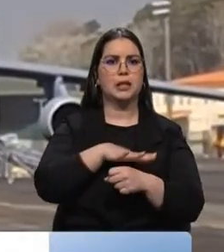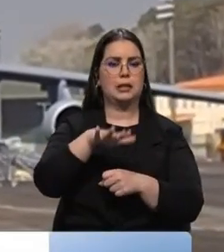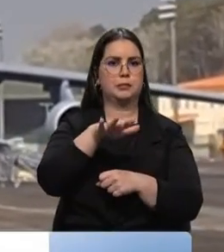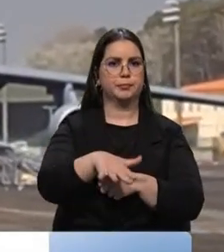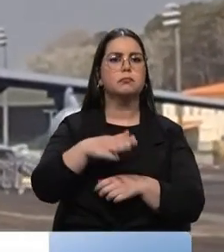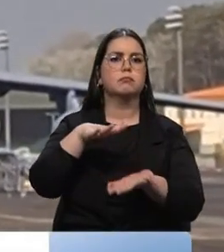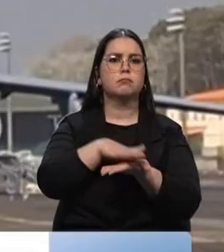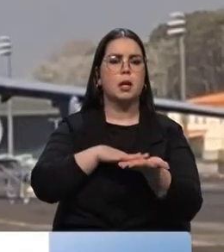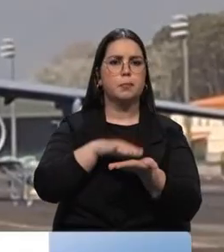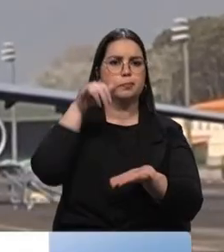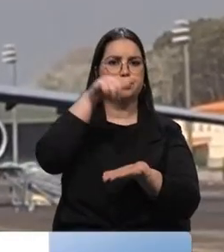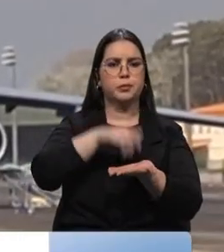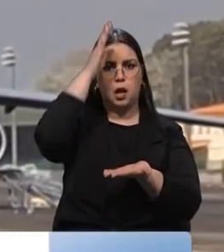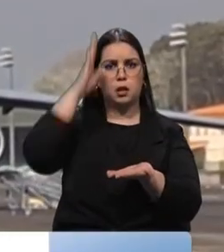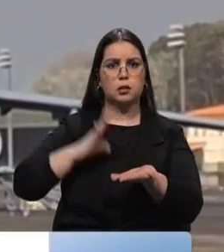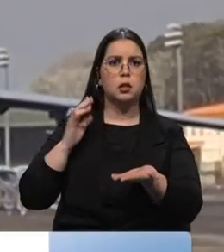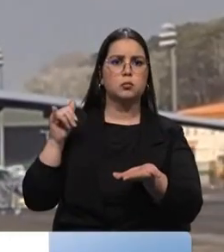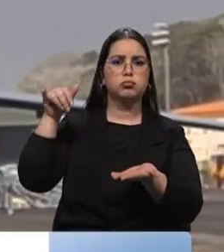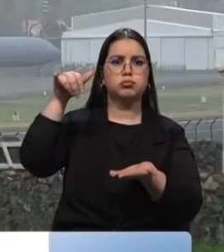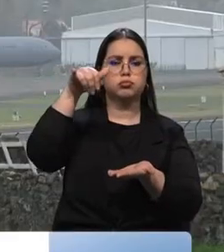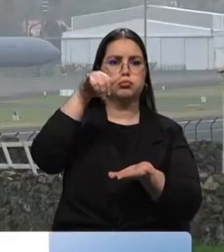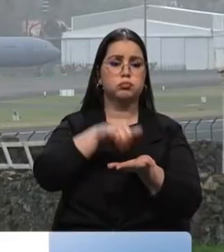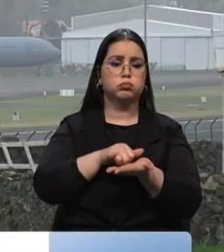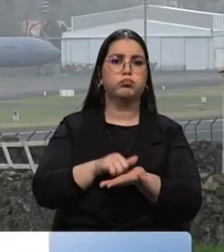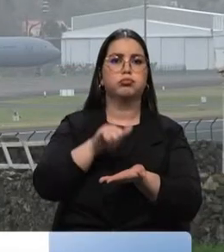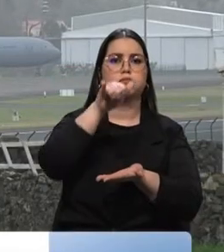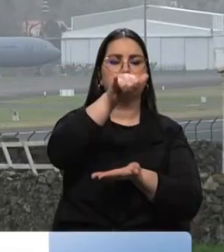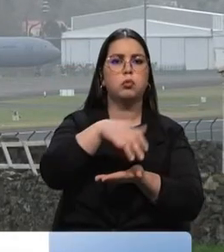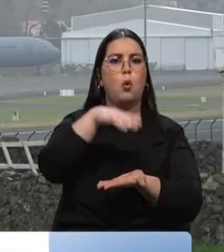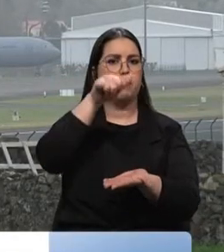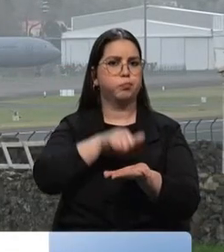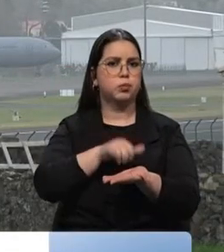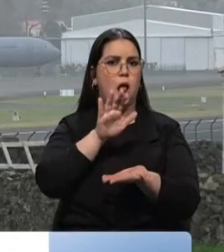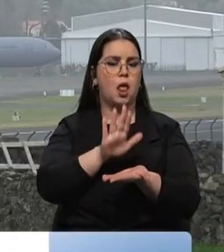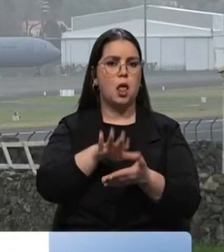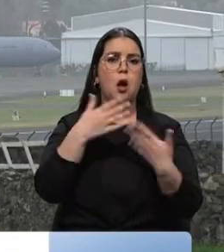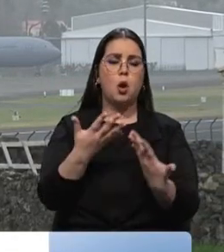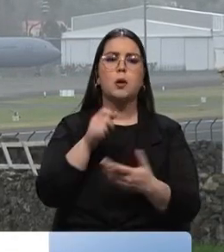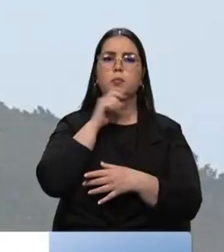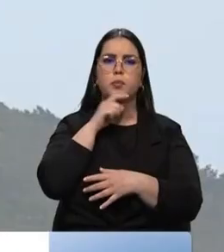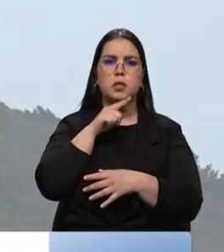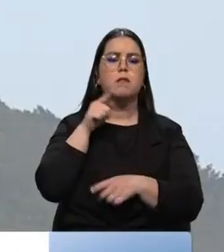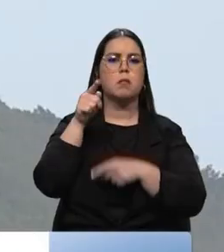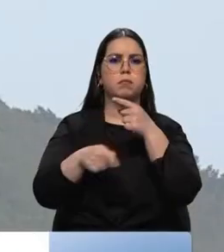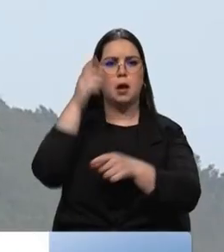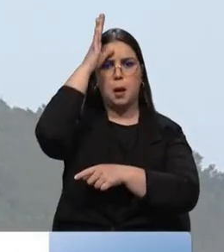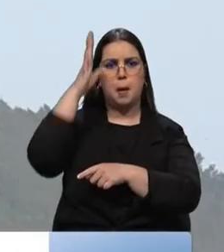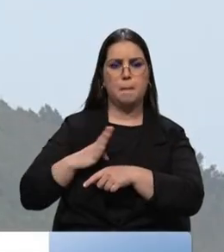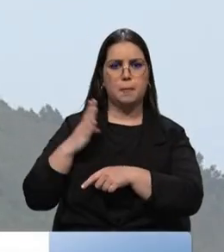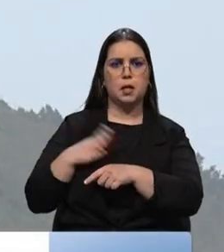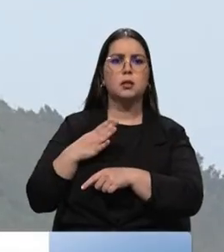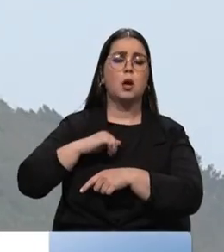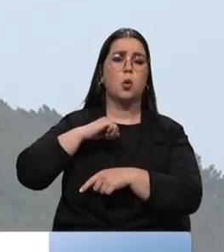para sobrevoo, estacionamento e escala de aviões para uma operação militar contra o Irão, sem que Portugal seja